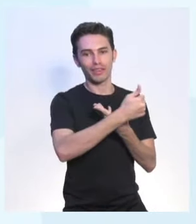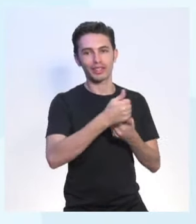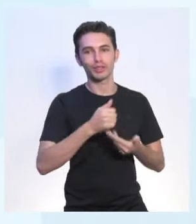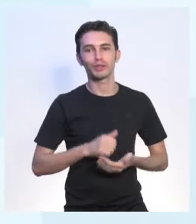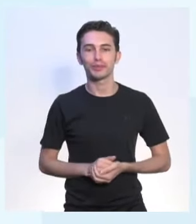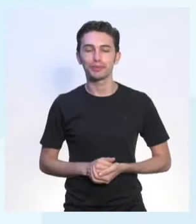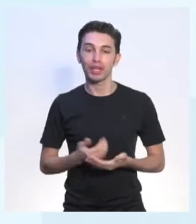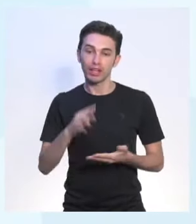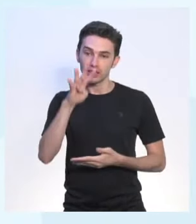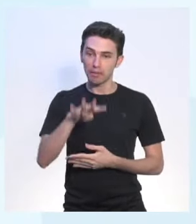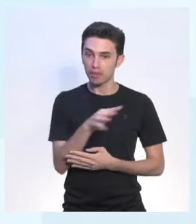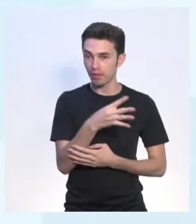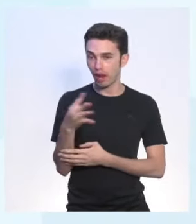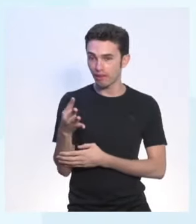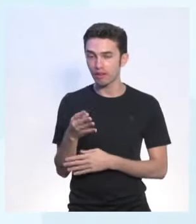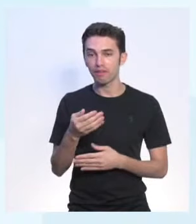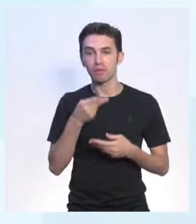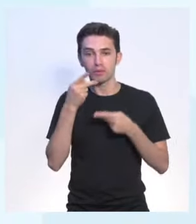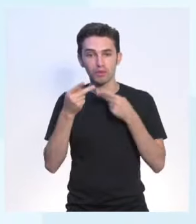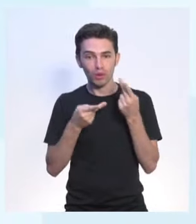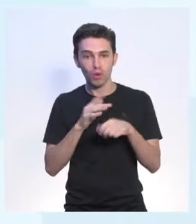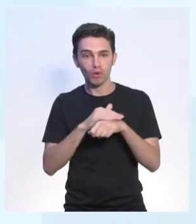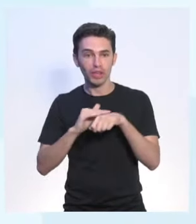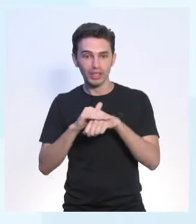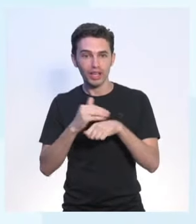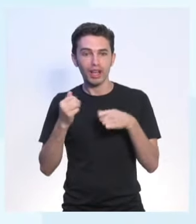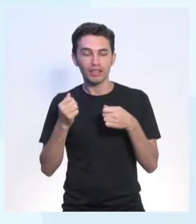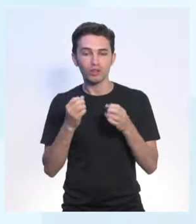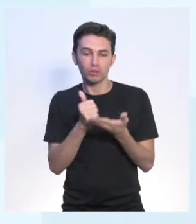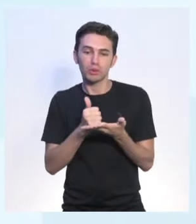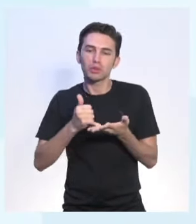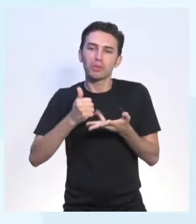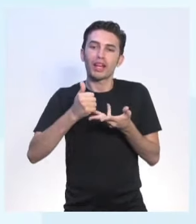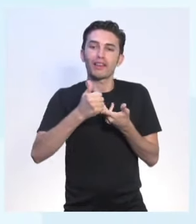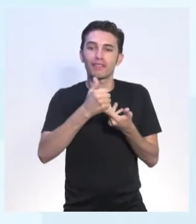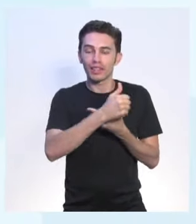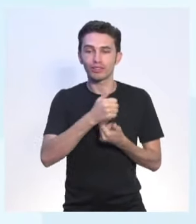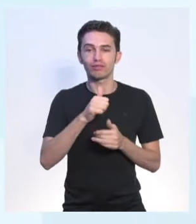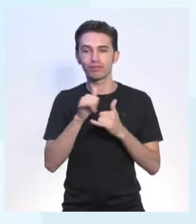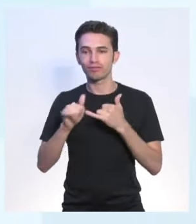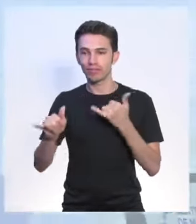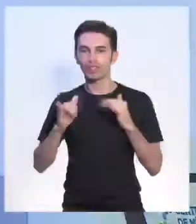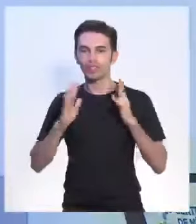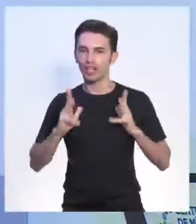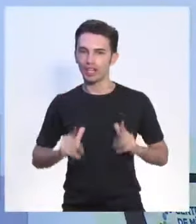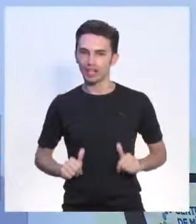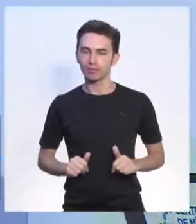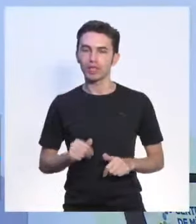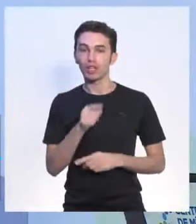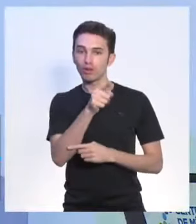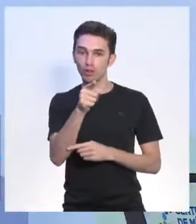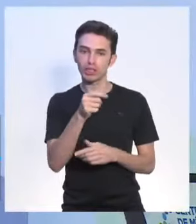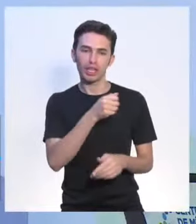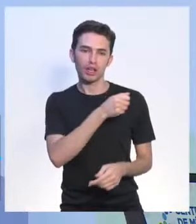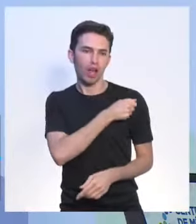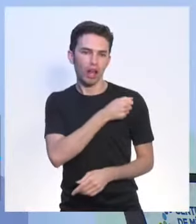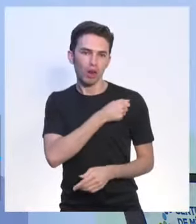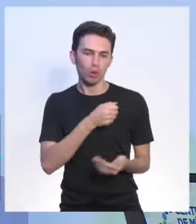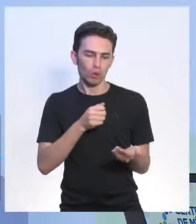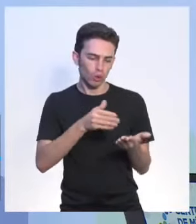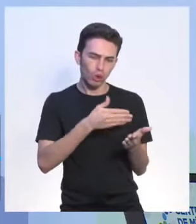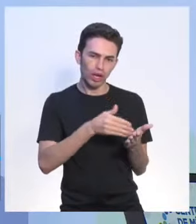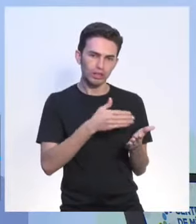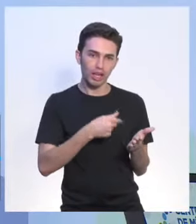da tabela é para a gente falar sobre os benefícios, tá? Então, provavelmente, você, student, que está com o caderno do aluno, talvez você já tenha